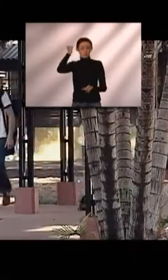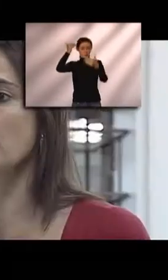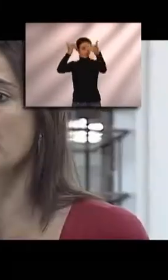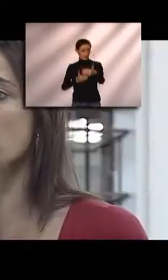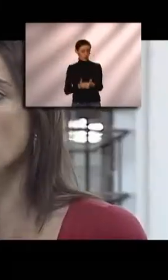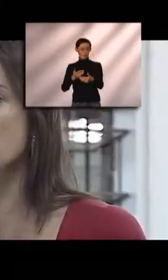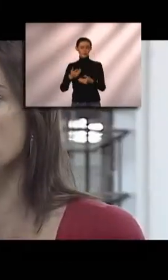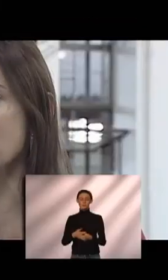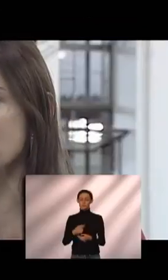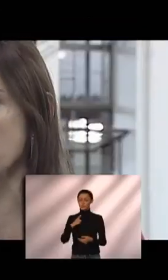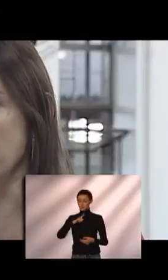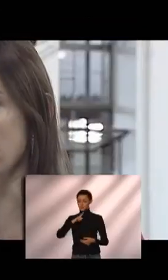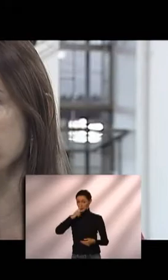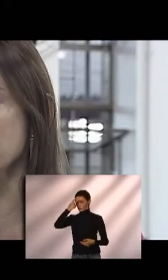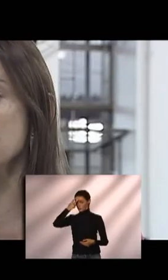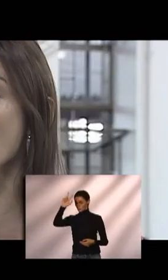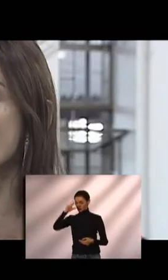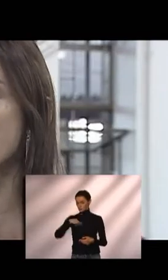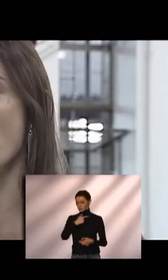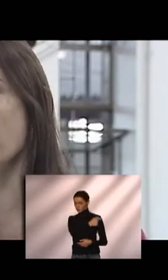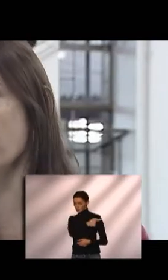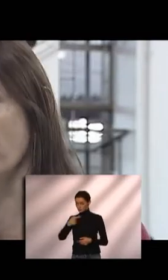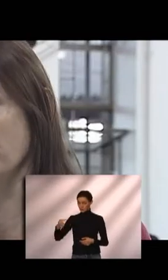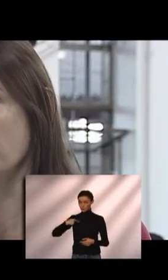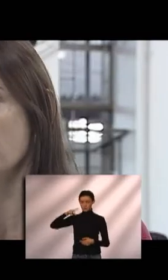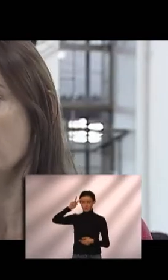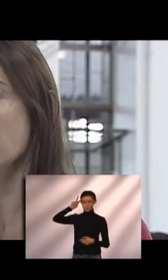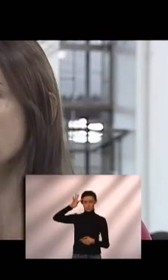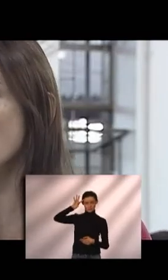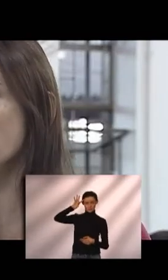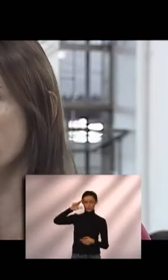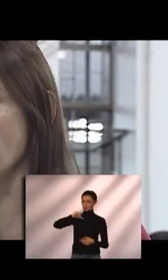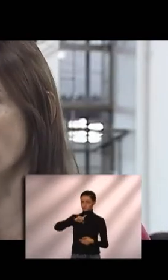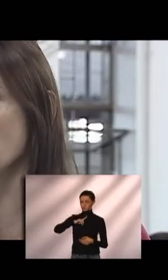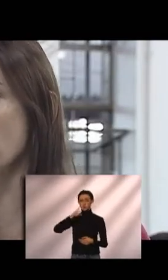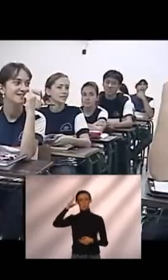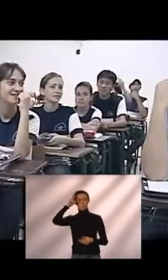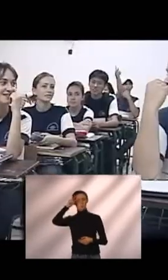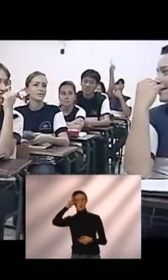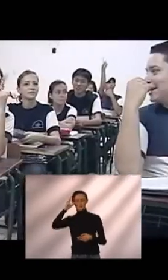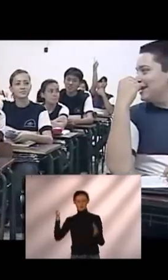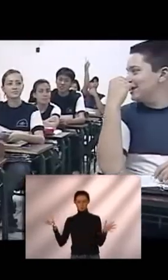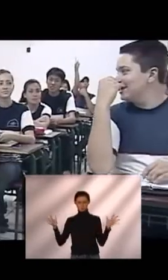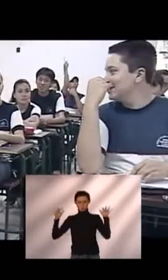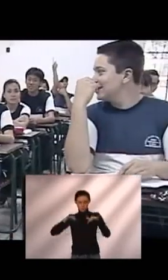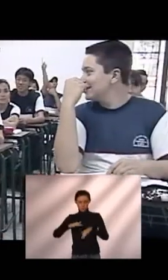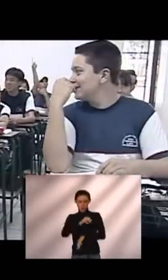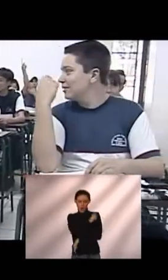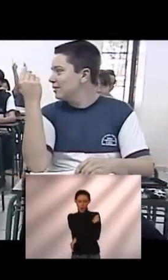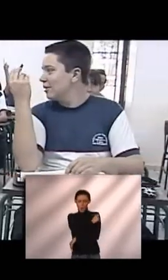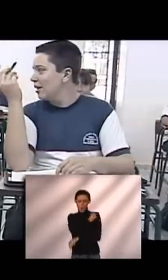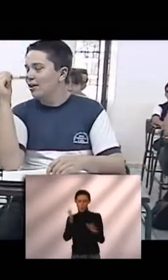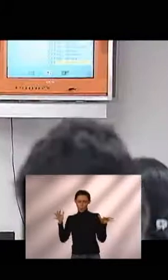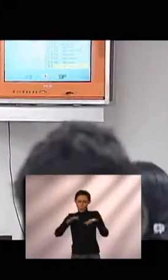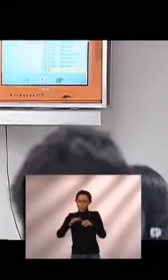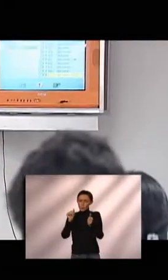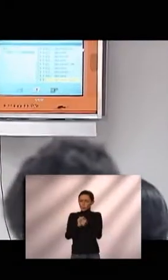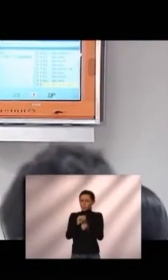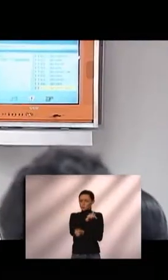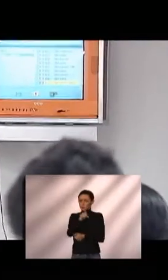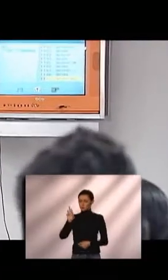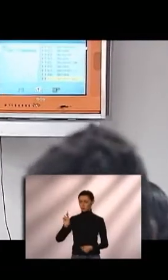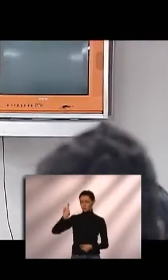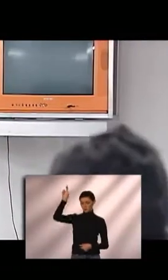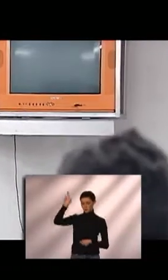vestibular. Nós temos dois dias na semana, segunda e quarta-feira. Na segunda-feira, os alunos envolvidos, juntamente com o professor